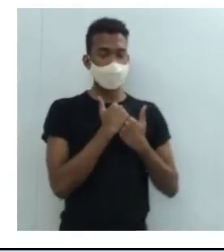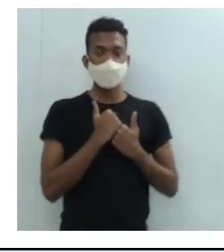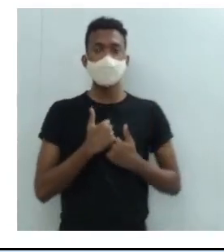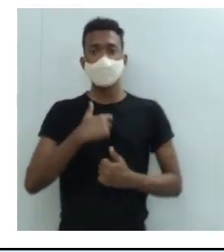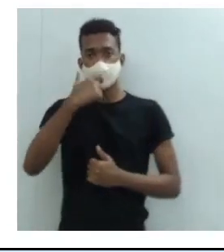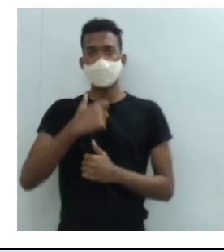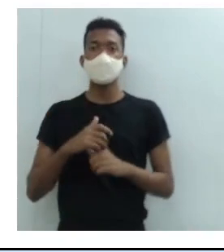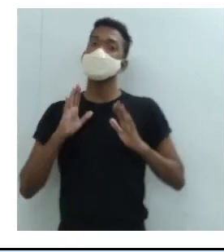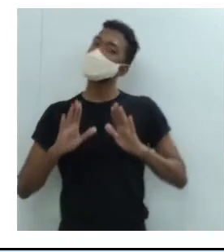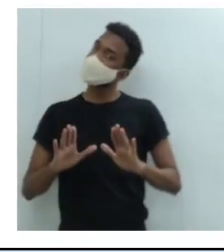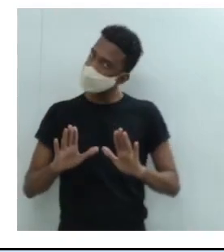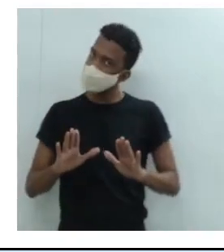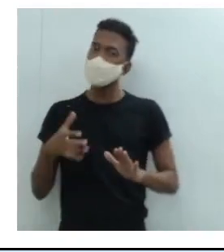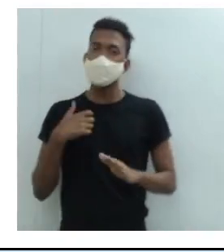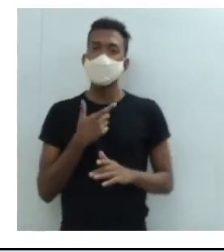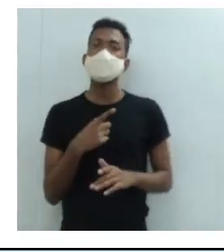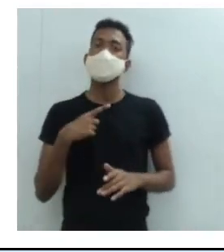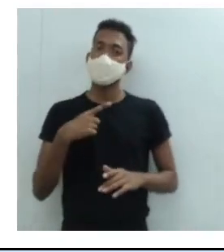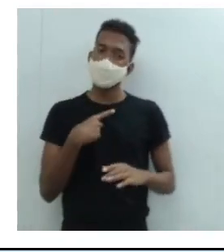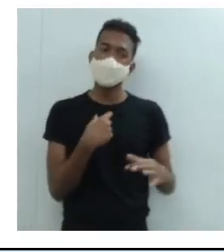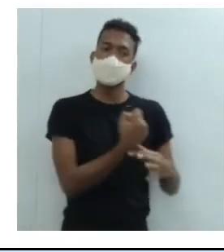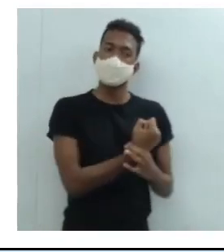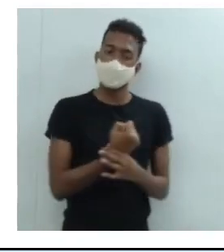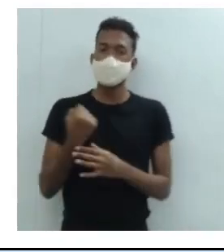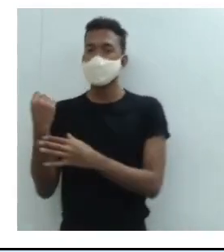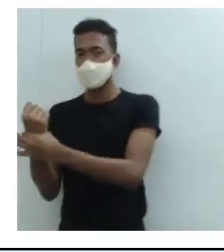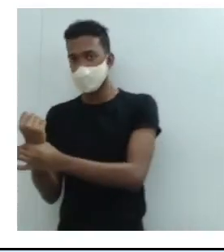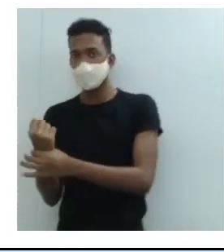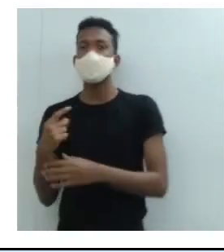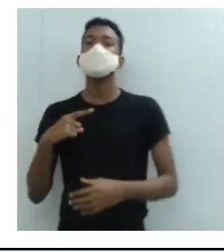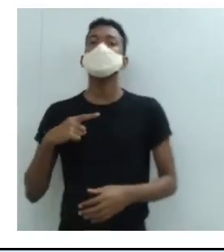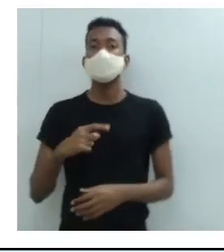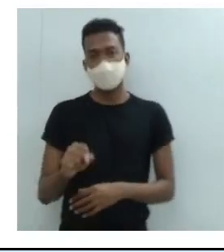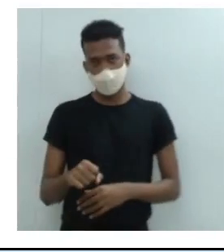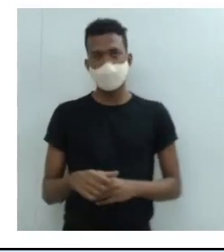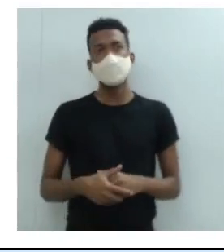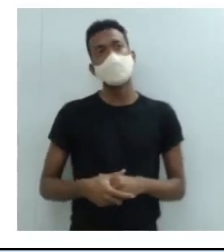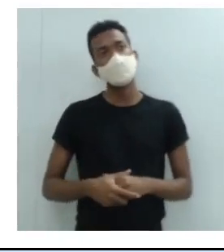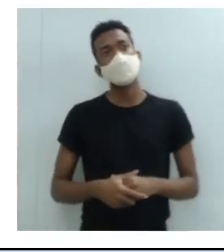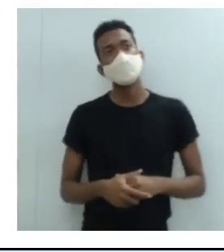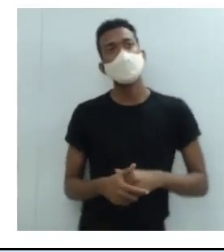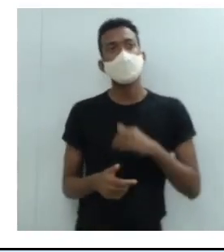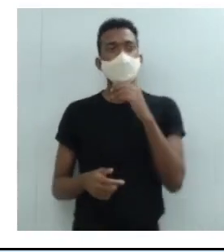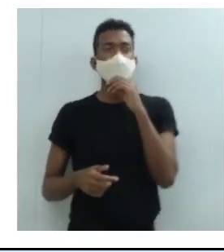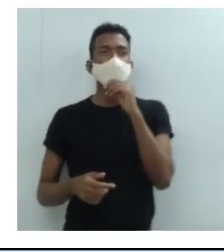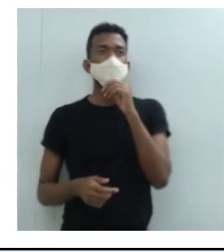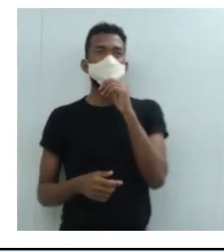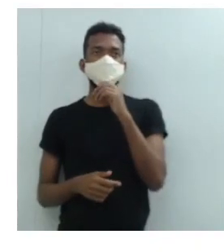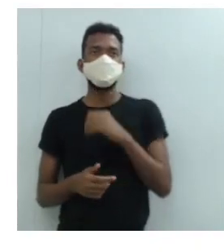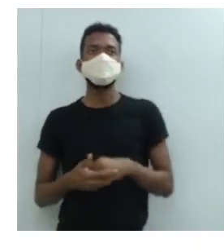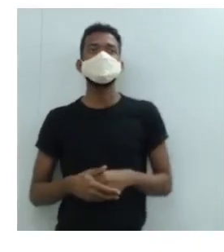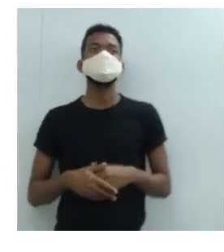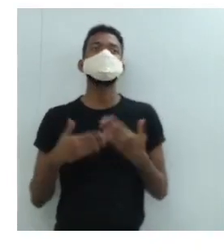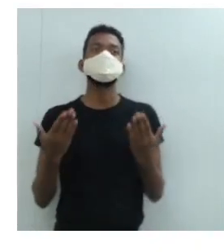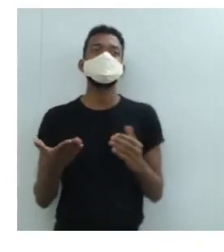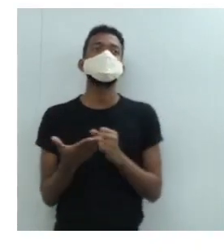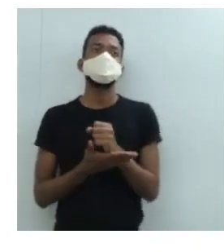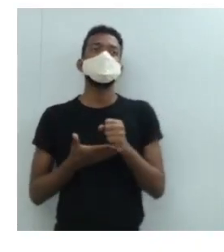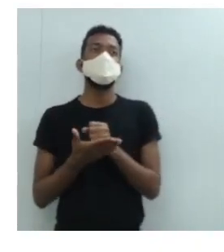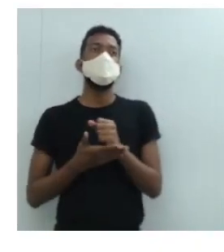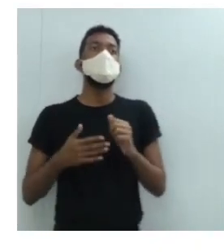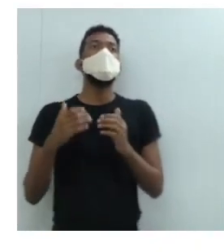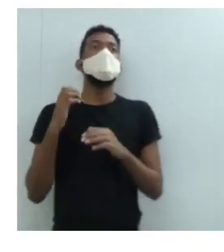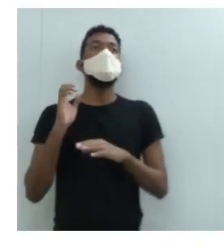garantir o quê? Os meus privilégios. É isso. Então vejamos. Essa é a base do Estado